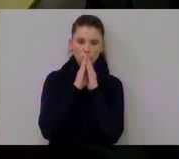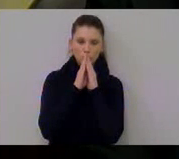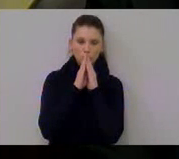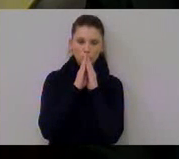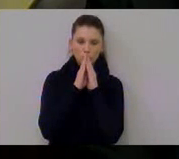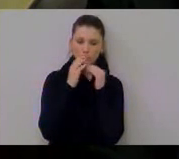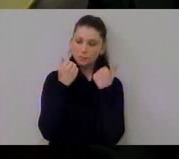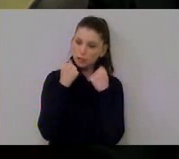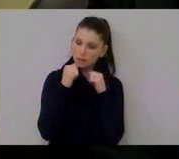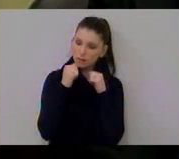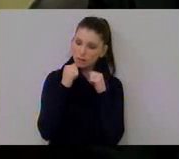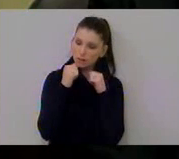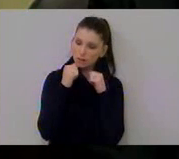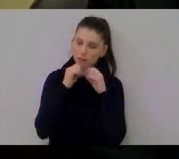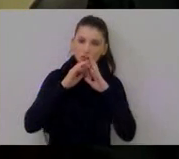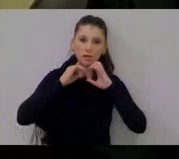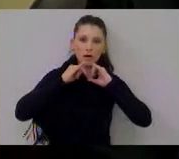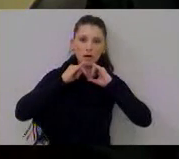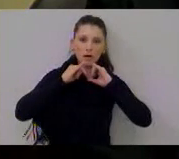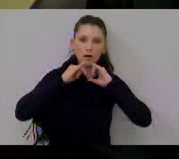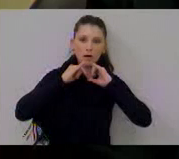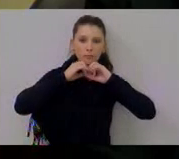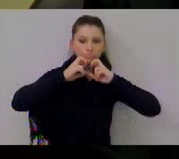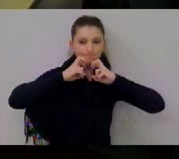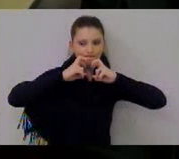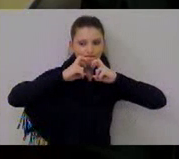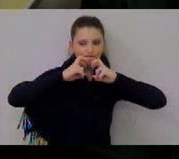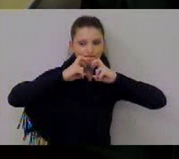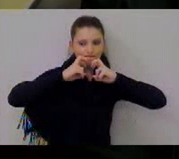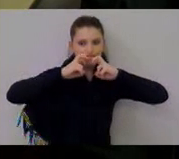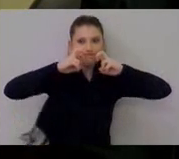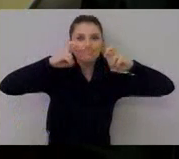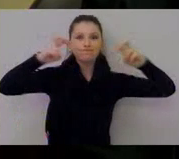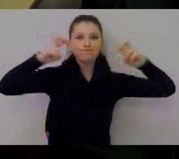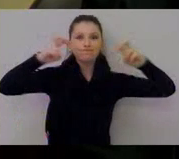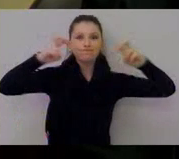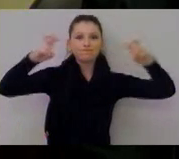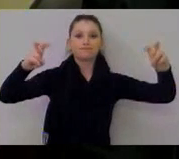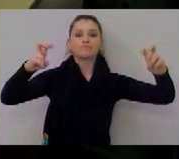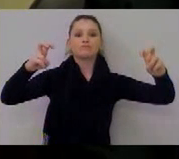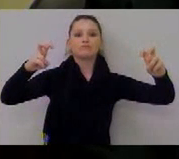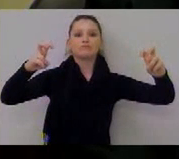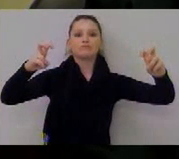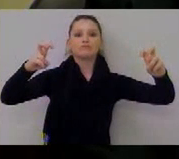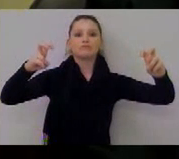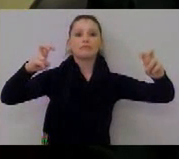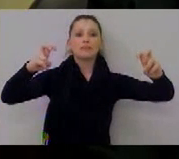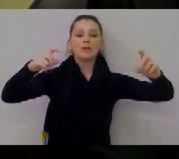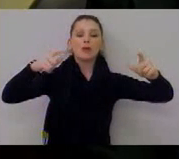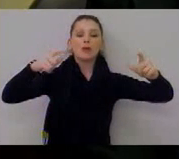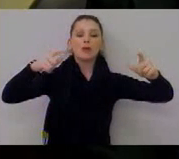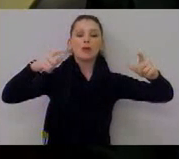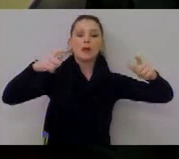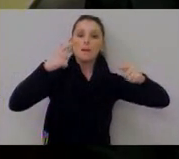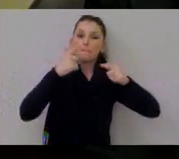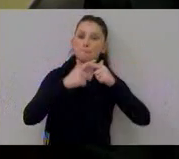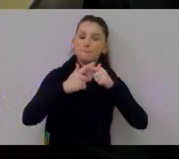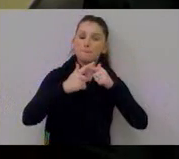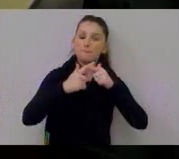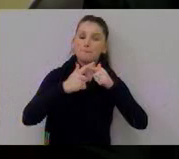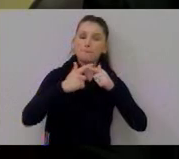amigos, não é somente aquele que anuncia, mas o que